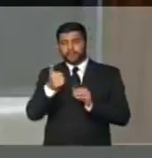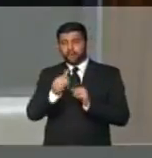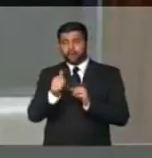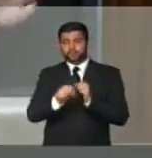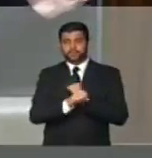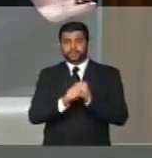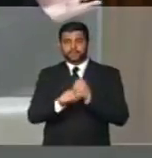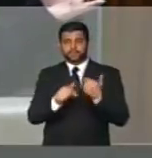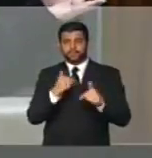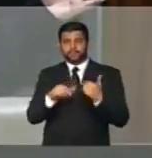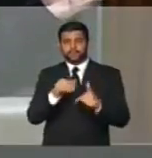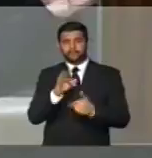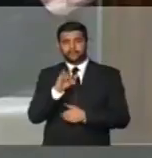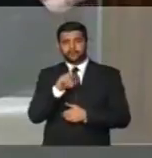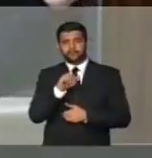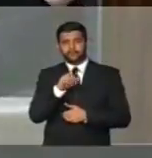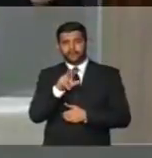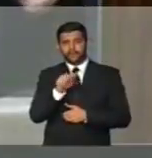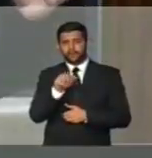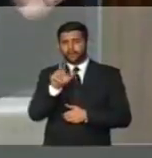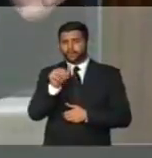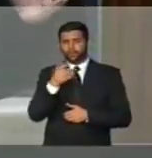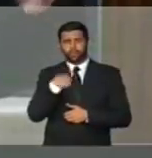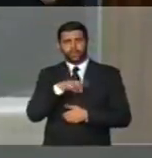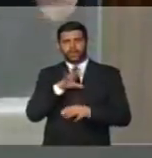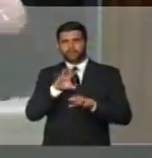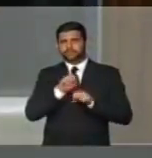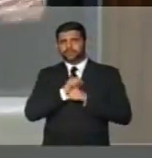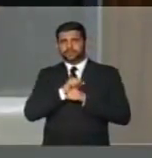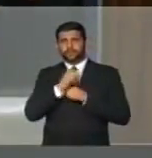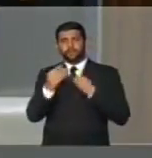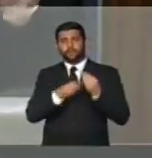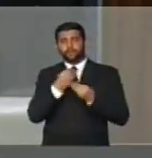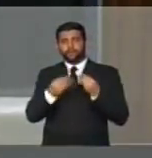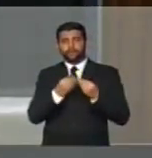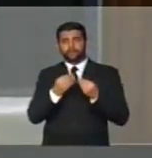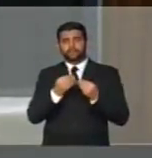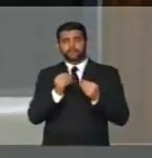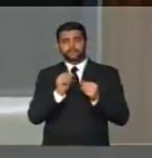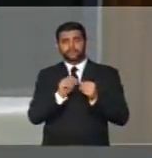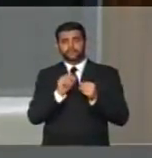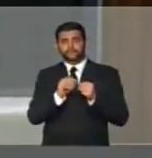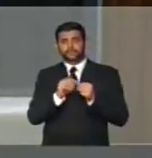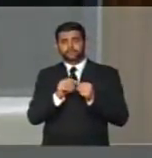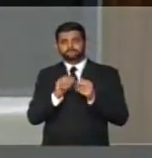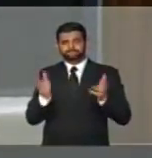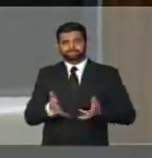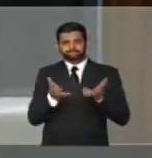anos, fui ferroviário, e eu nunca aceitava como que se